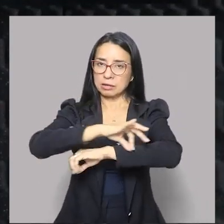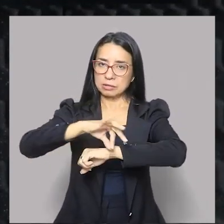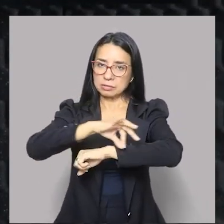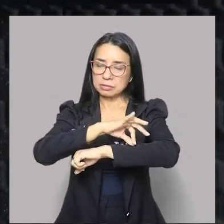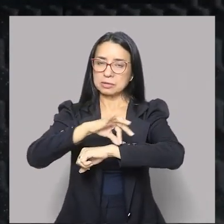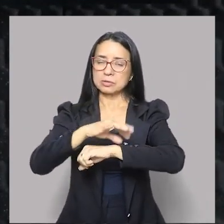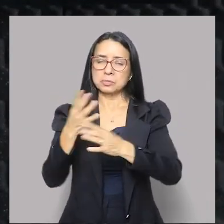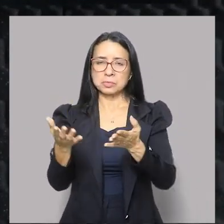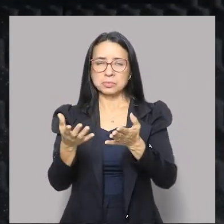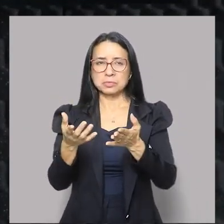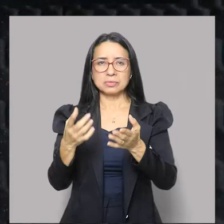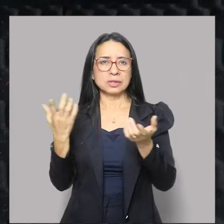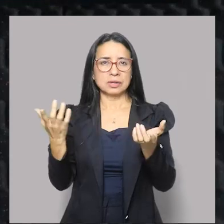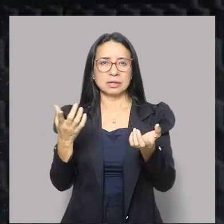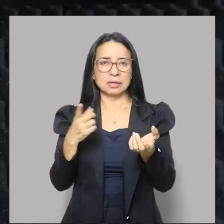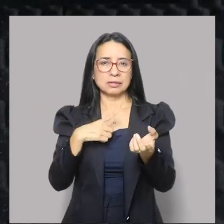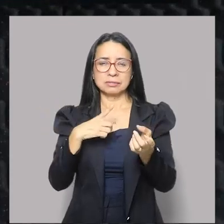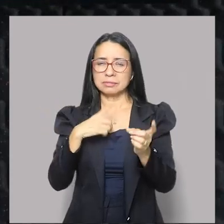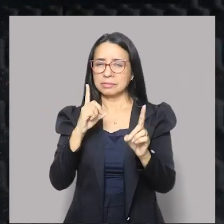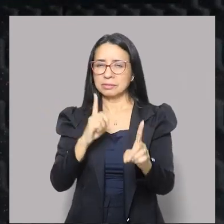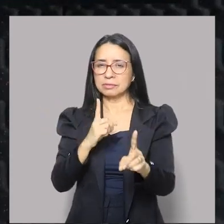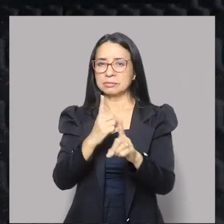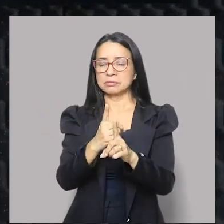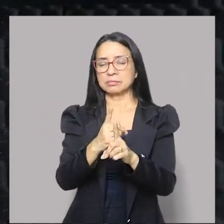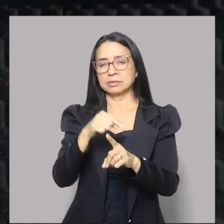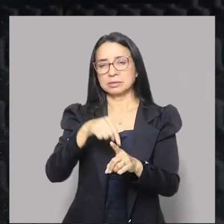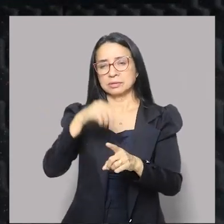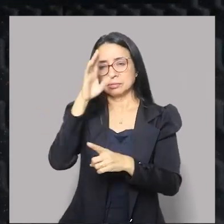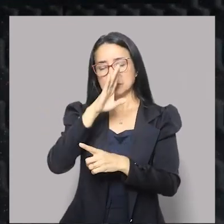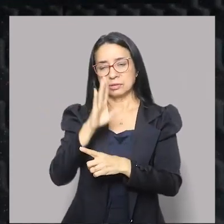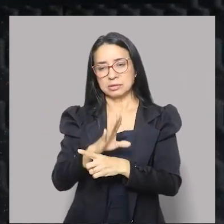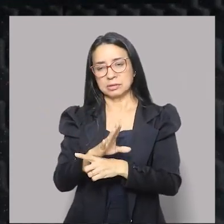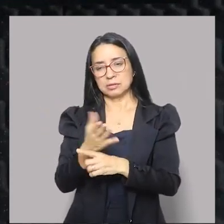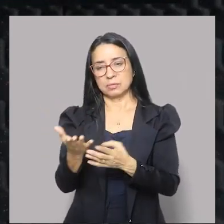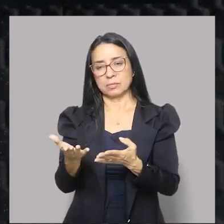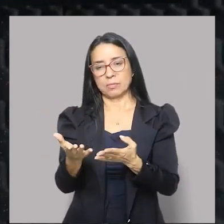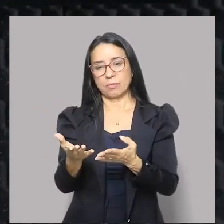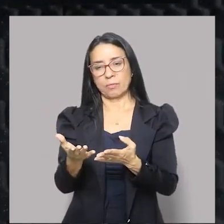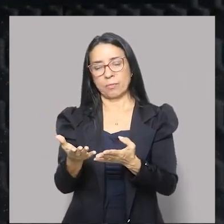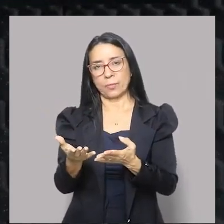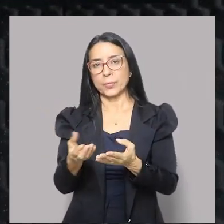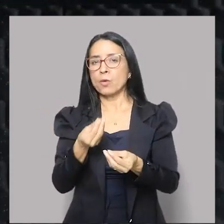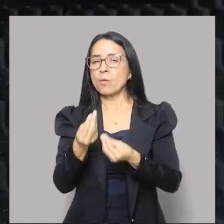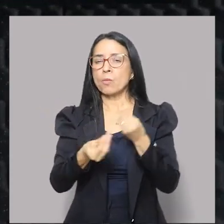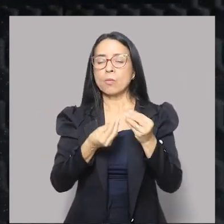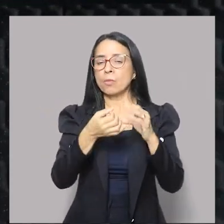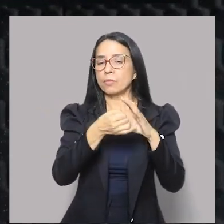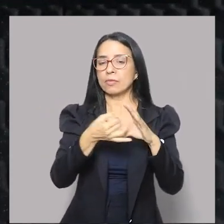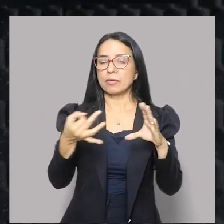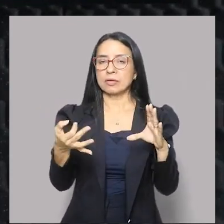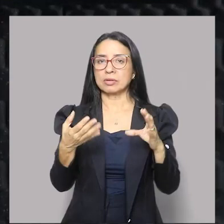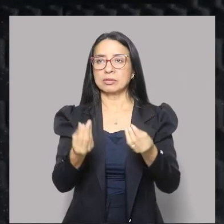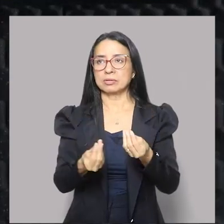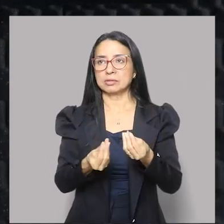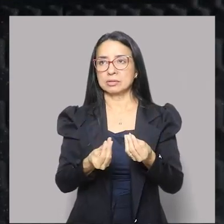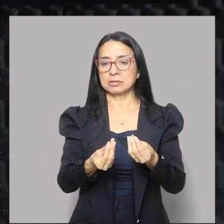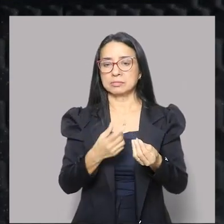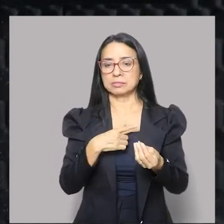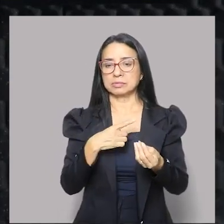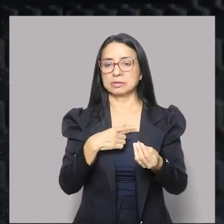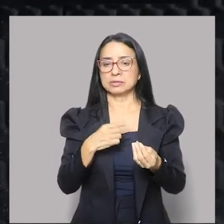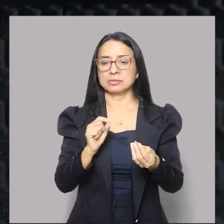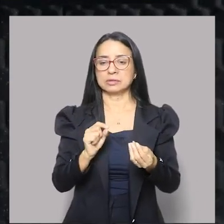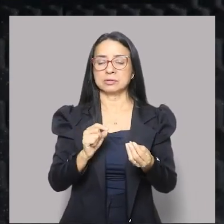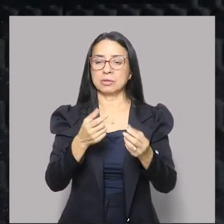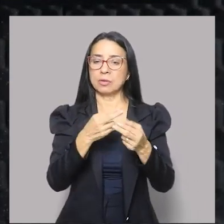está grave? A ocorrência dela é alta? É baixa? Como é que ela se caracteriza? Então, eu coloco